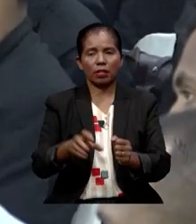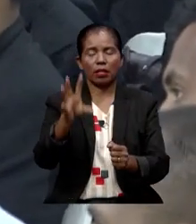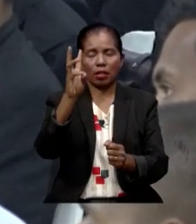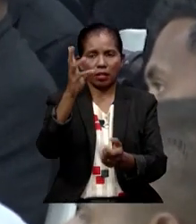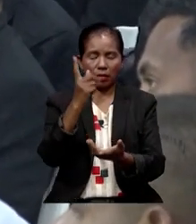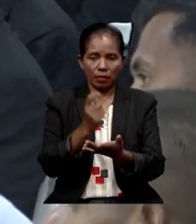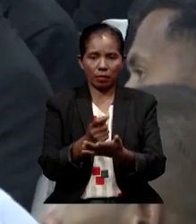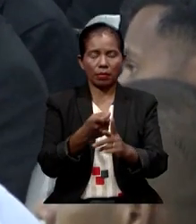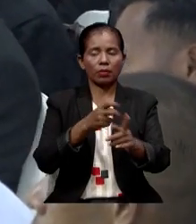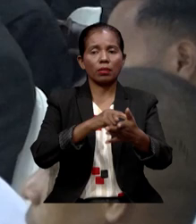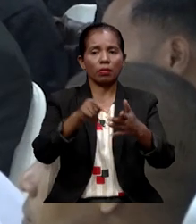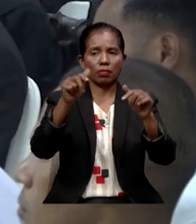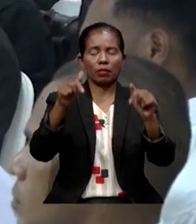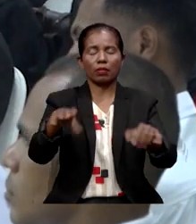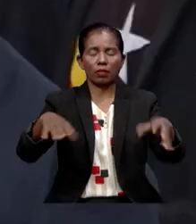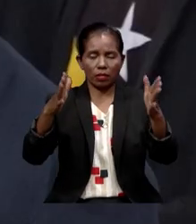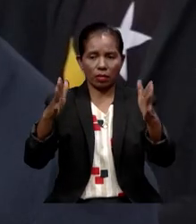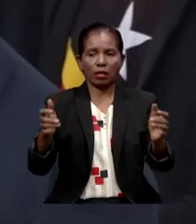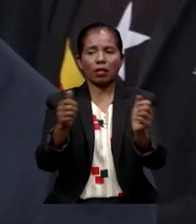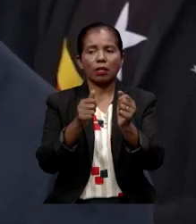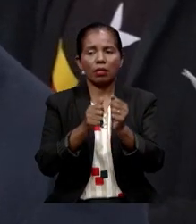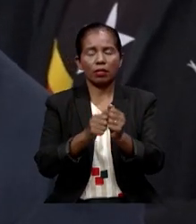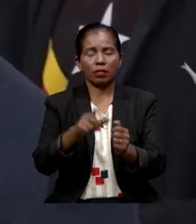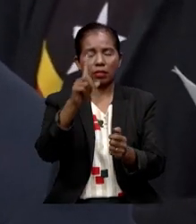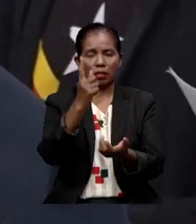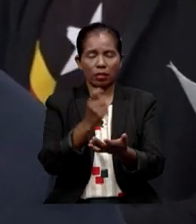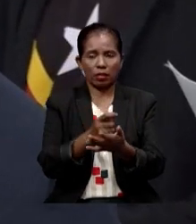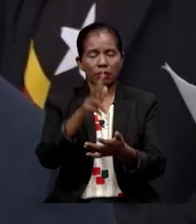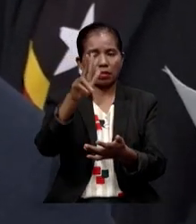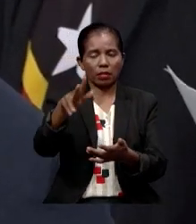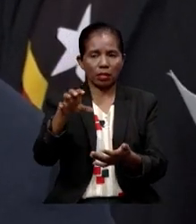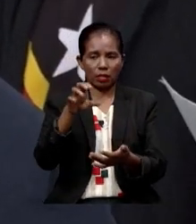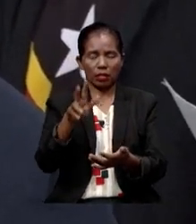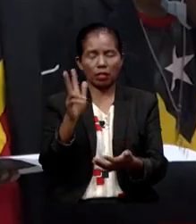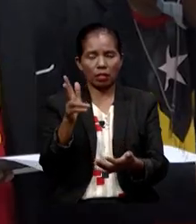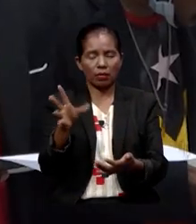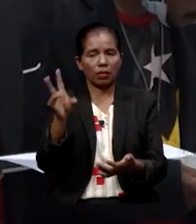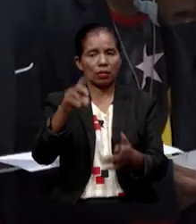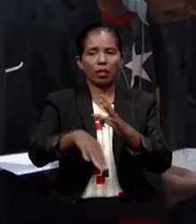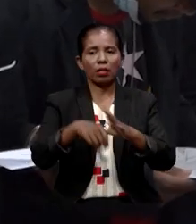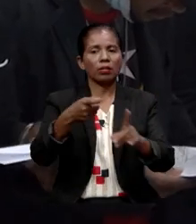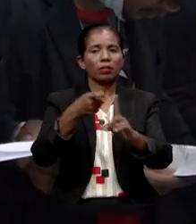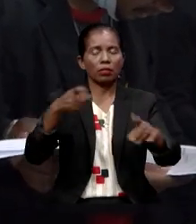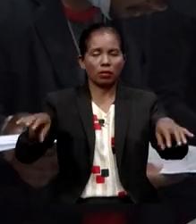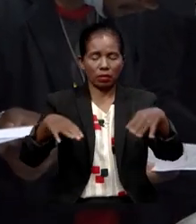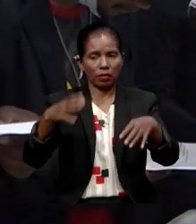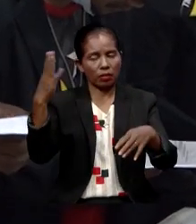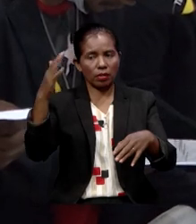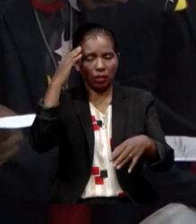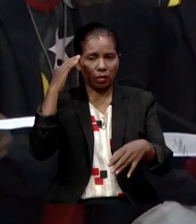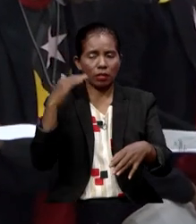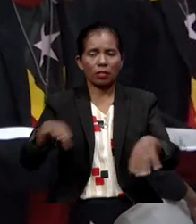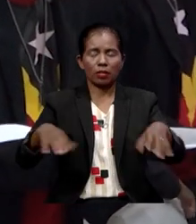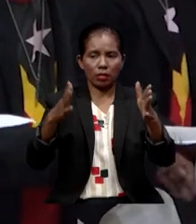recém, o seu número né, trabalhador Hamutu Krihun ida atostolo tronesin hitu makalai sai ona husi sistema no trabalhador